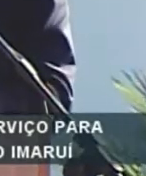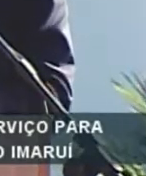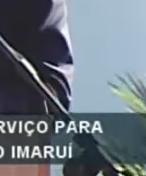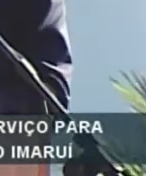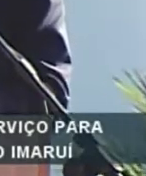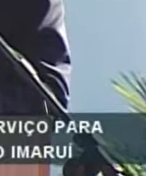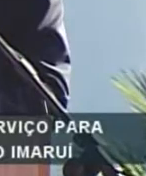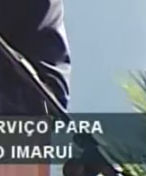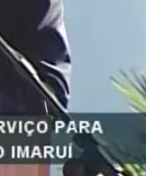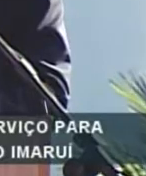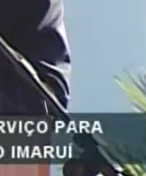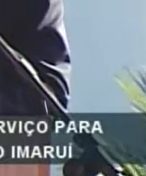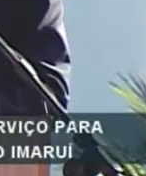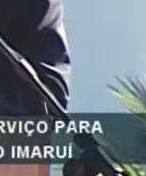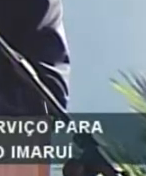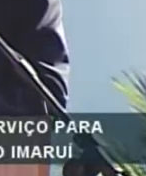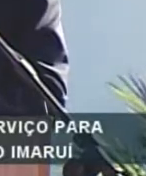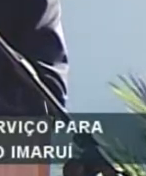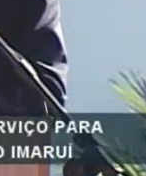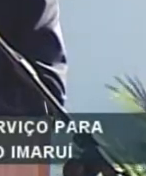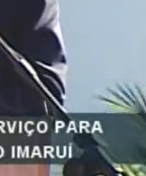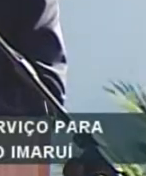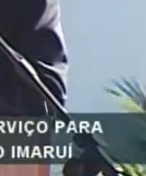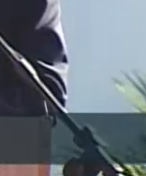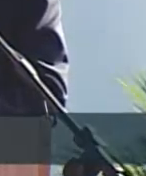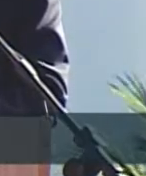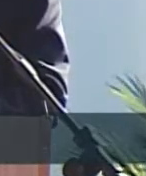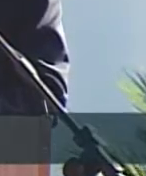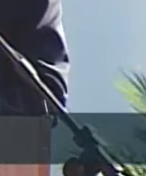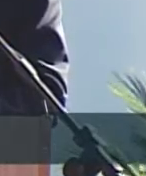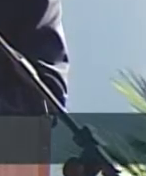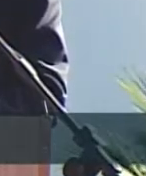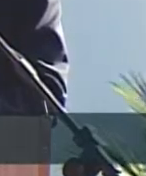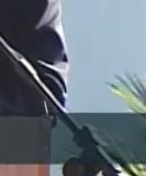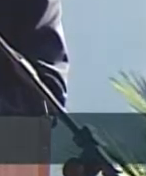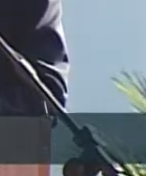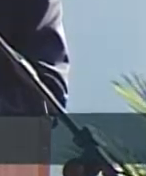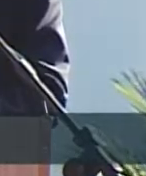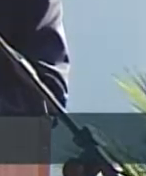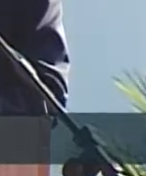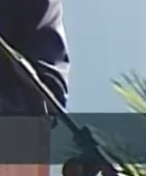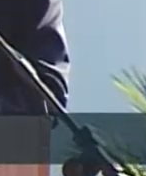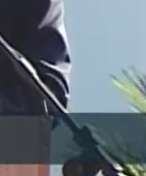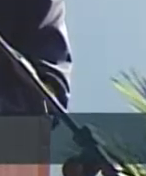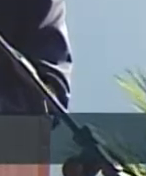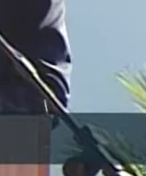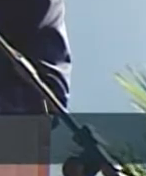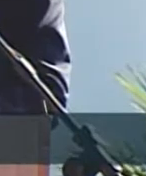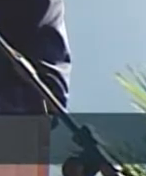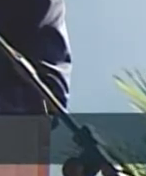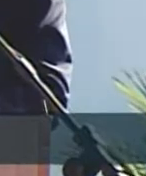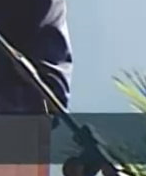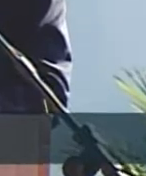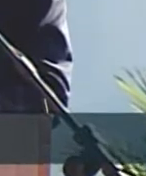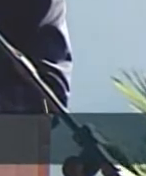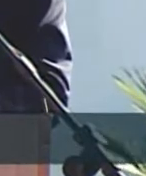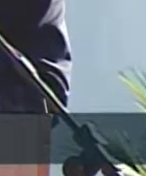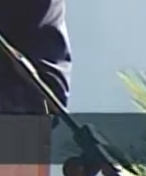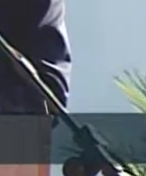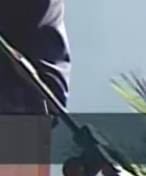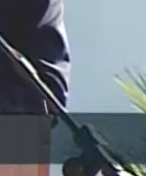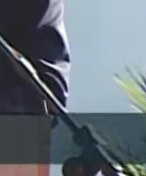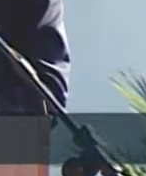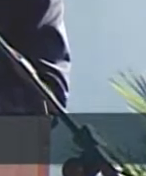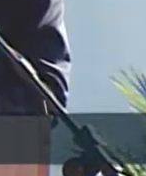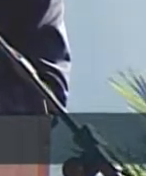a Dilma é a mãe do PAC. O governo federal, através do PAC, traz neste momento, governador Raimundo Colombo,